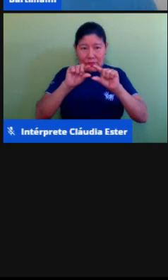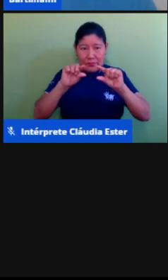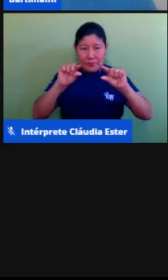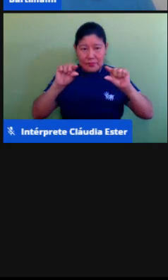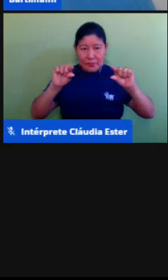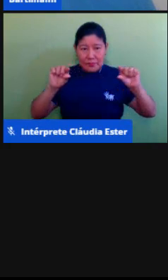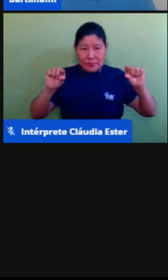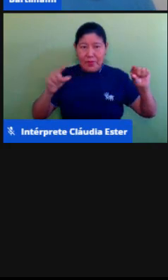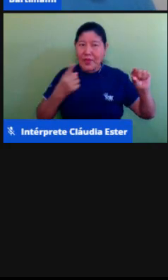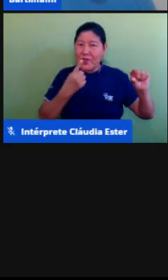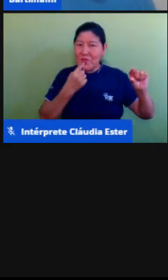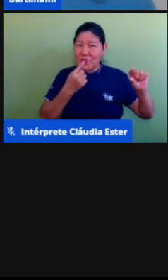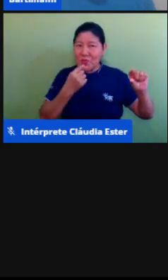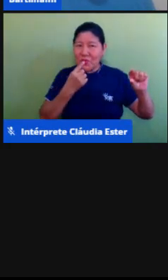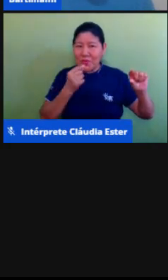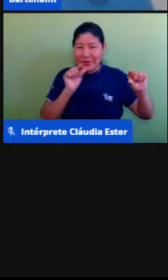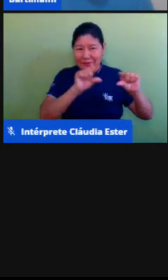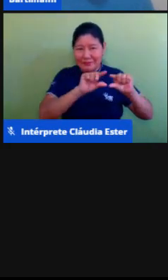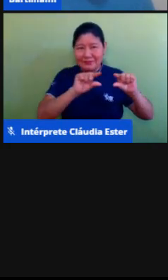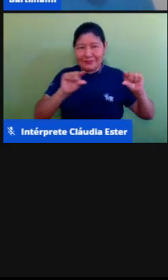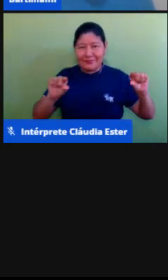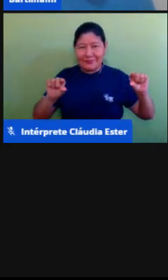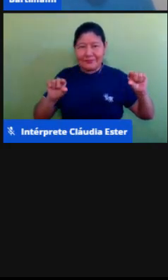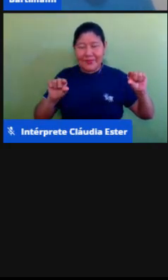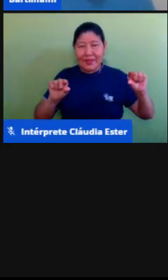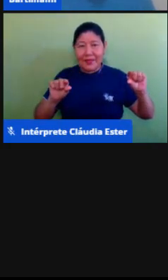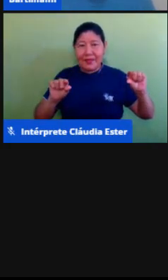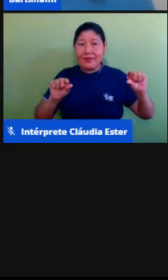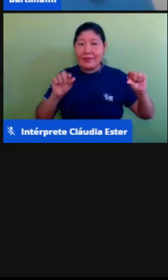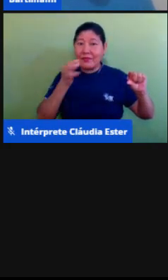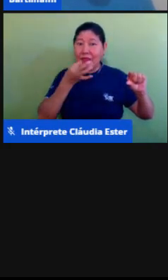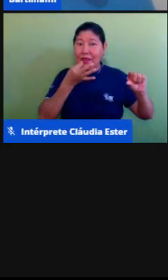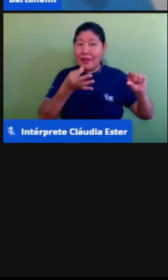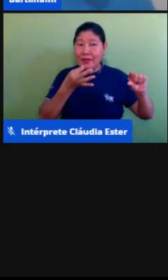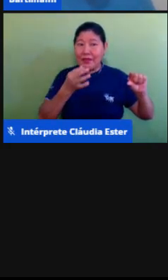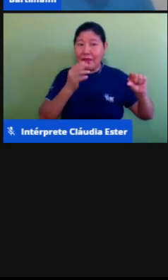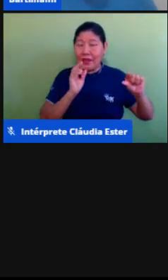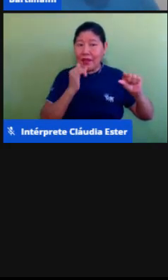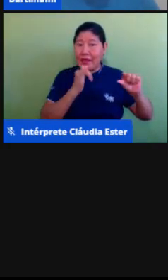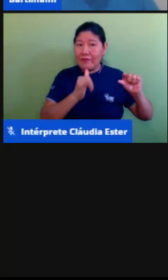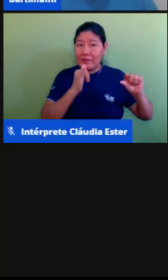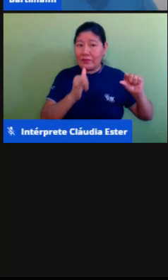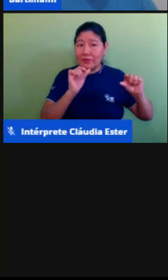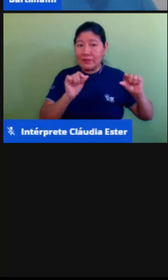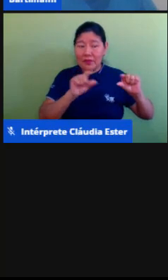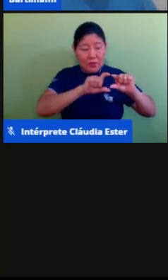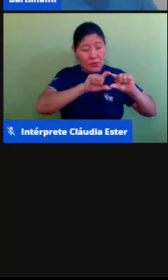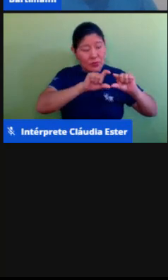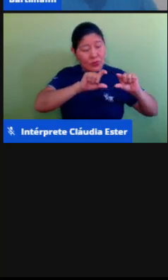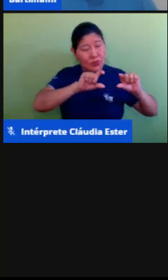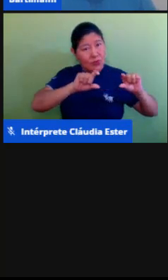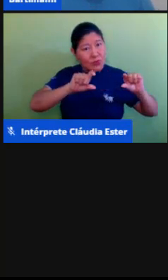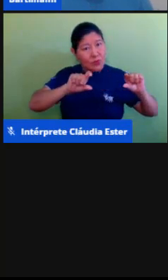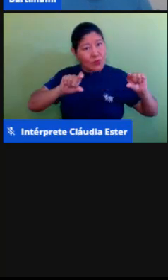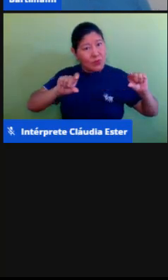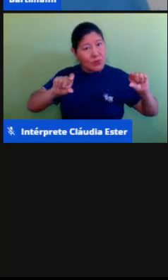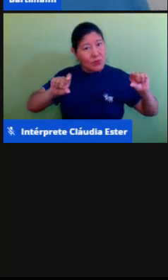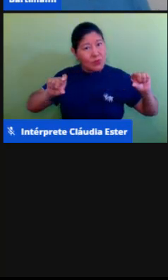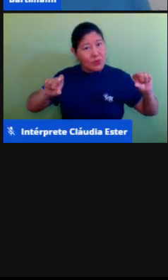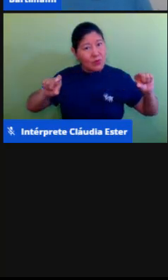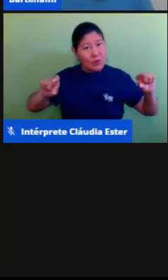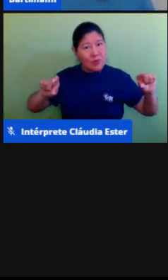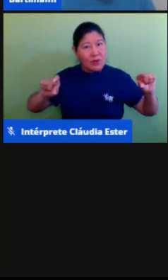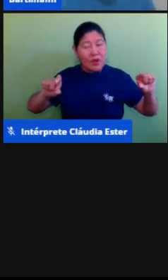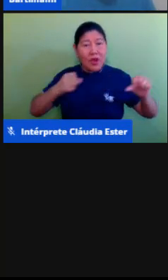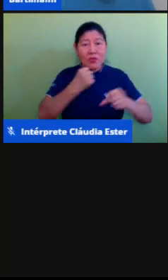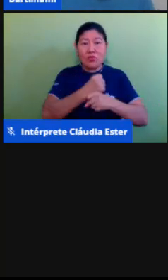Obrigado. Esse quadradinho vermelho está indicando a barra da variação anual. O que é isso? Aqui você